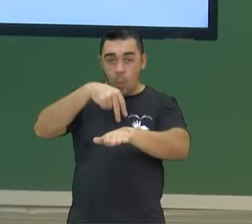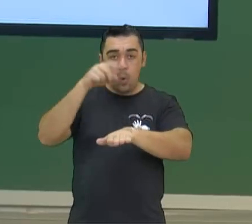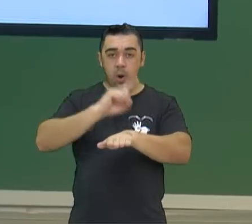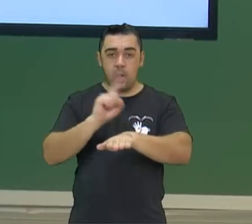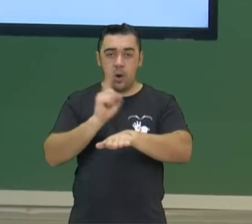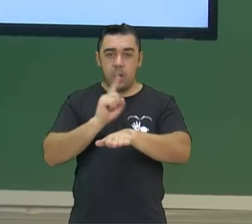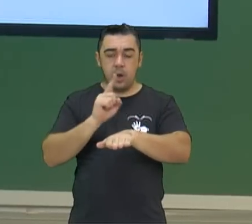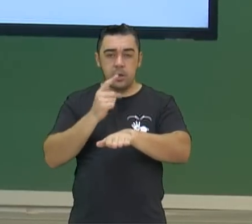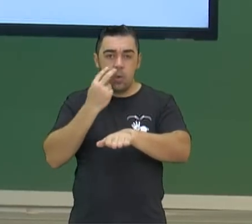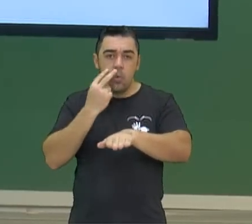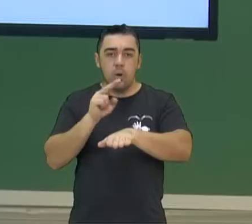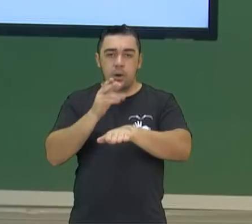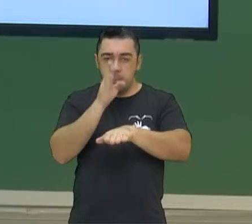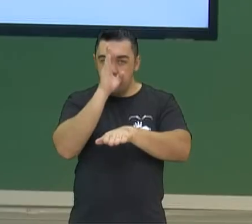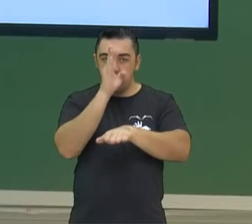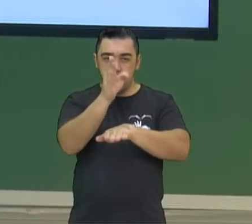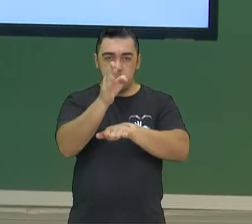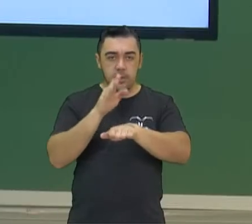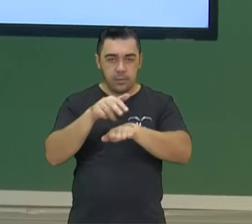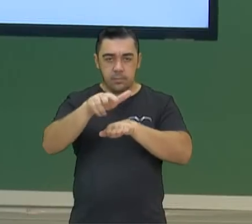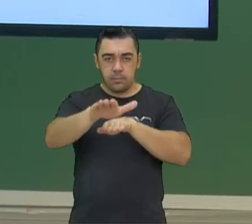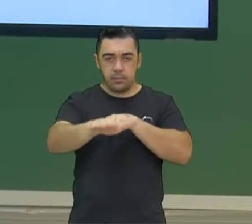está tocando a fita, né?